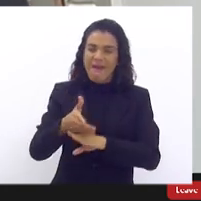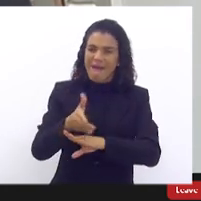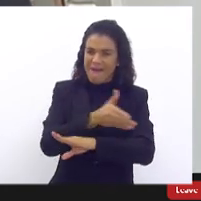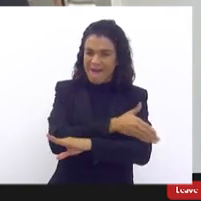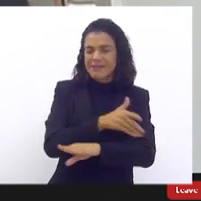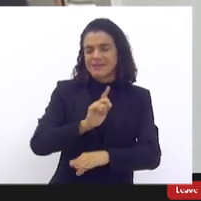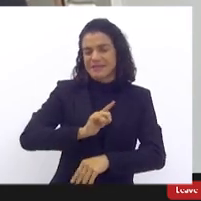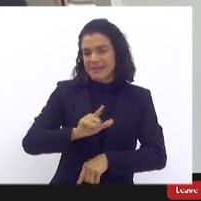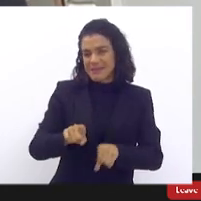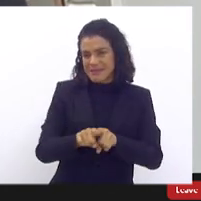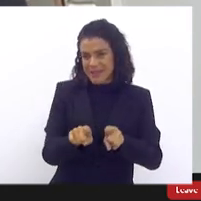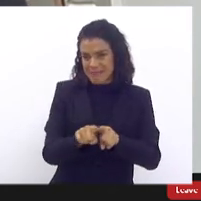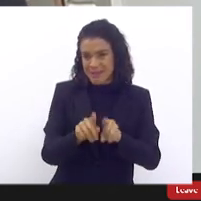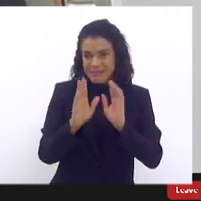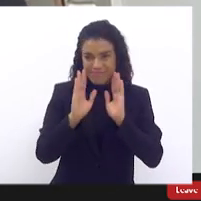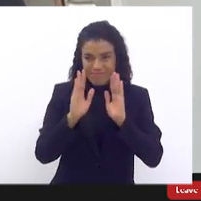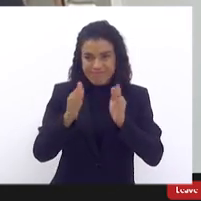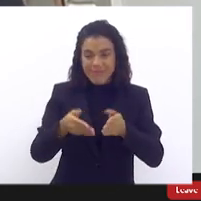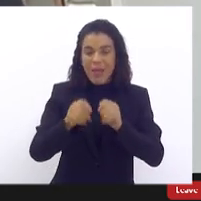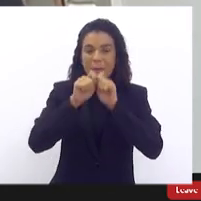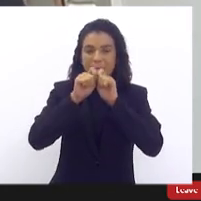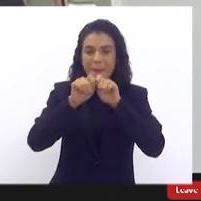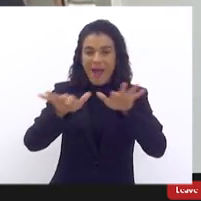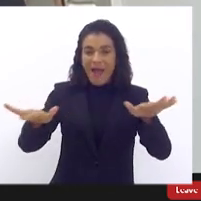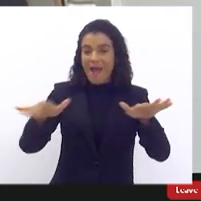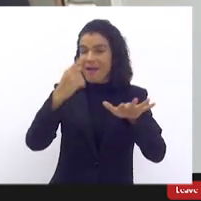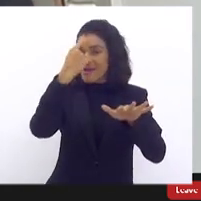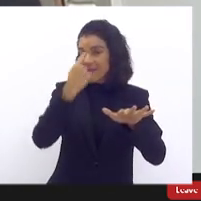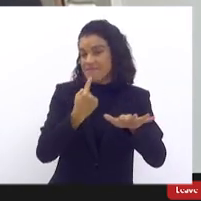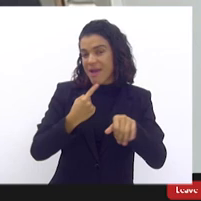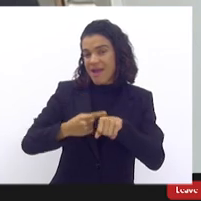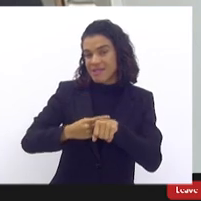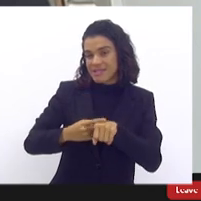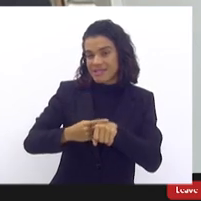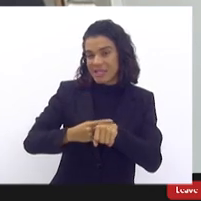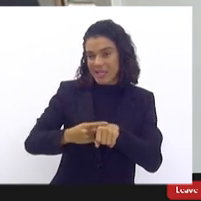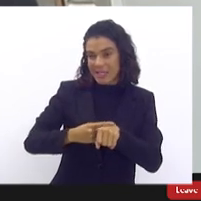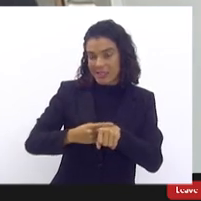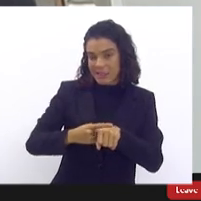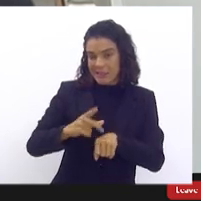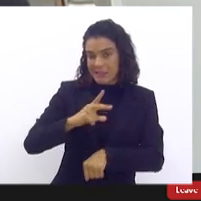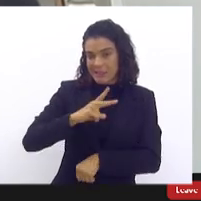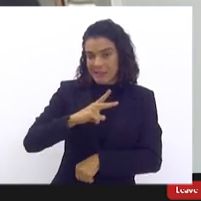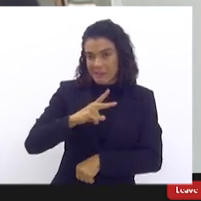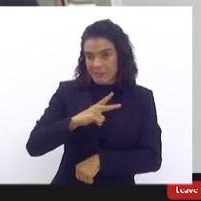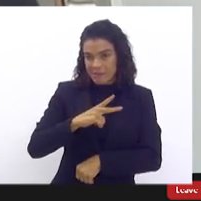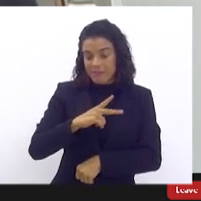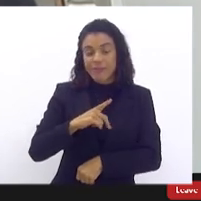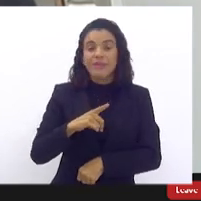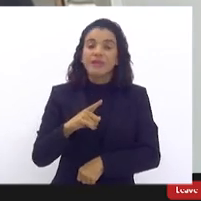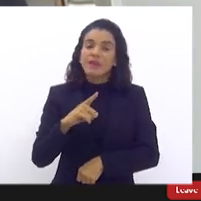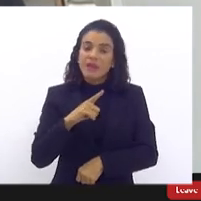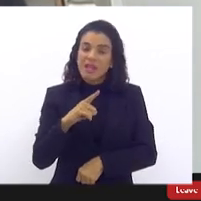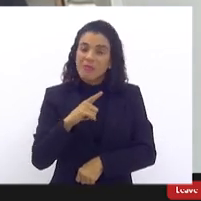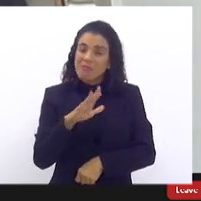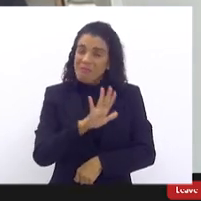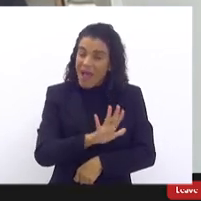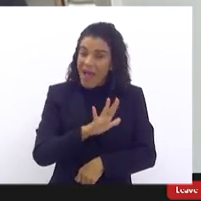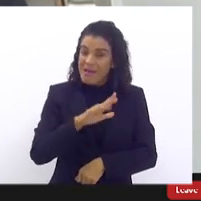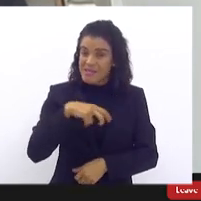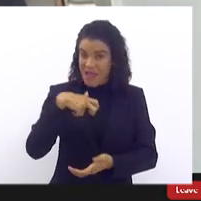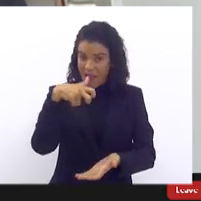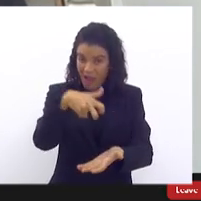sobre especificamente a disseminação de imagens íntimas. E até que o nível de condenação não é